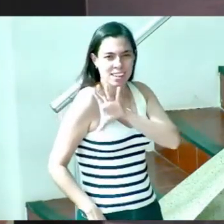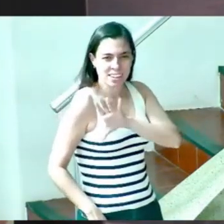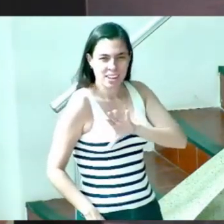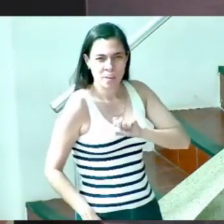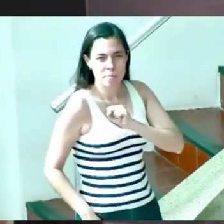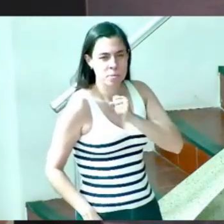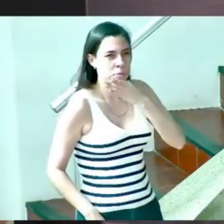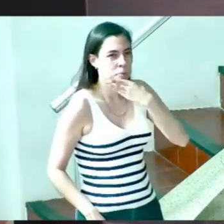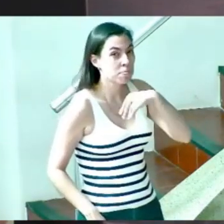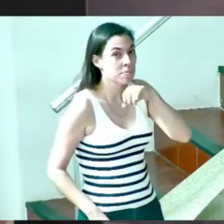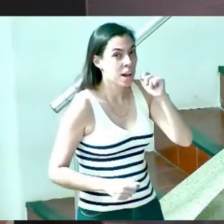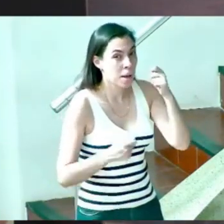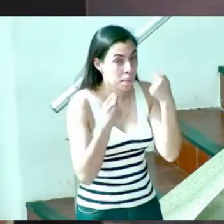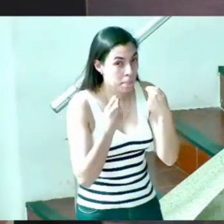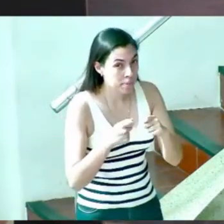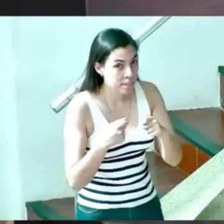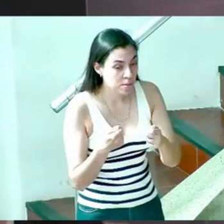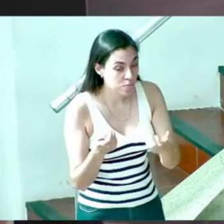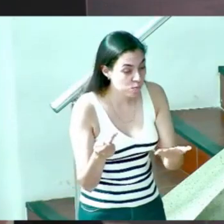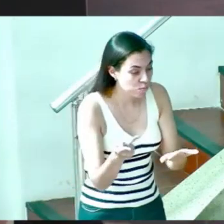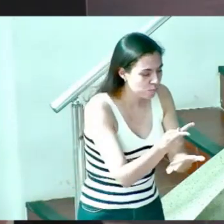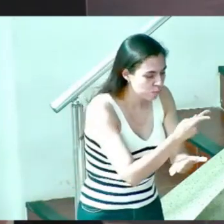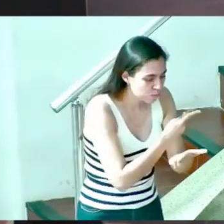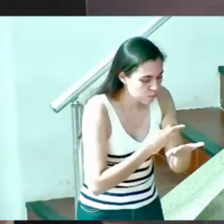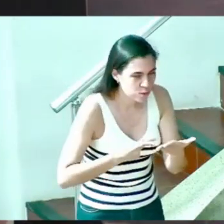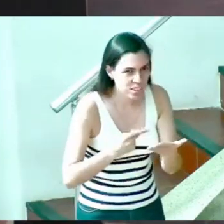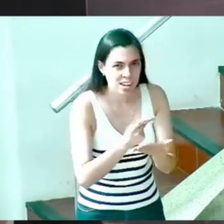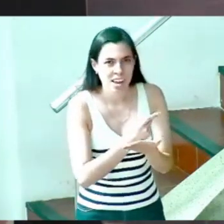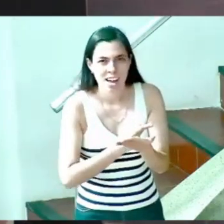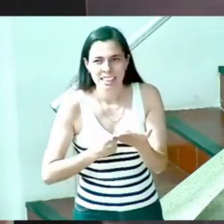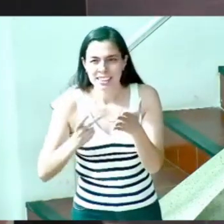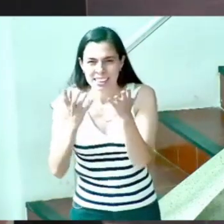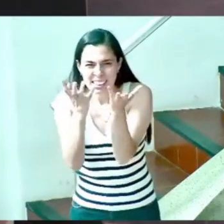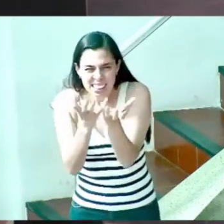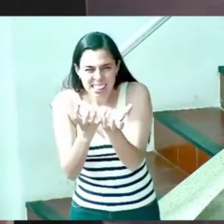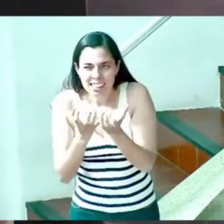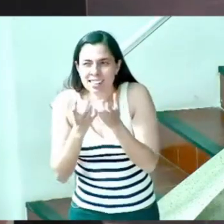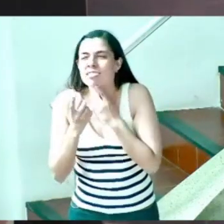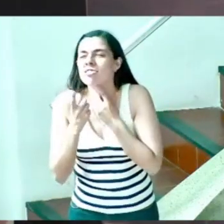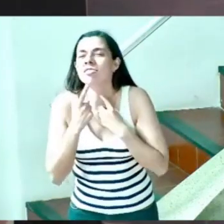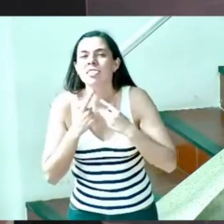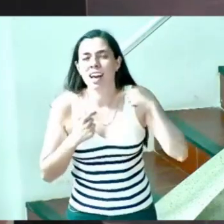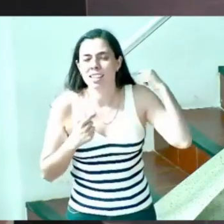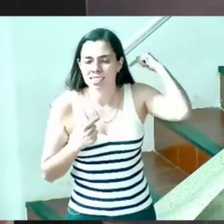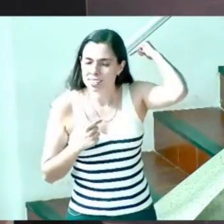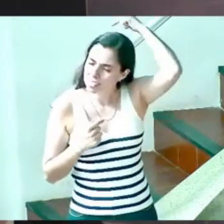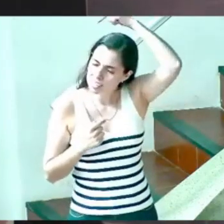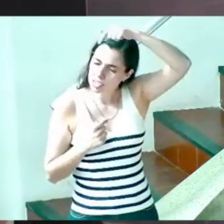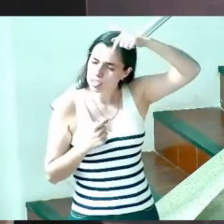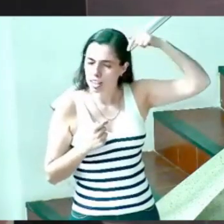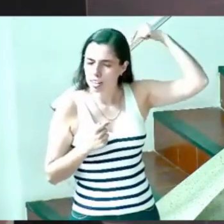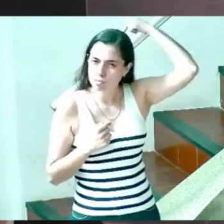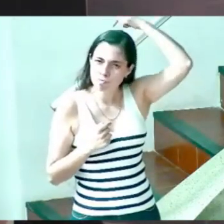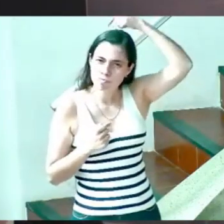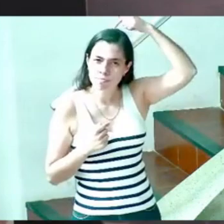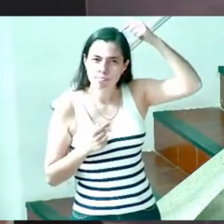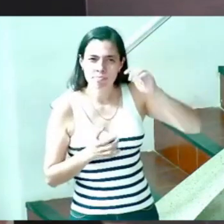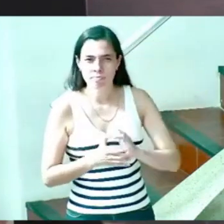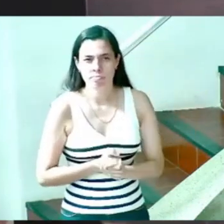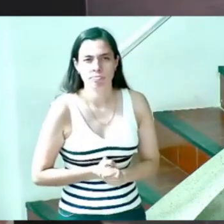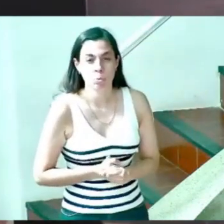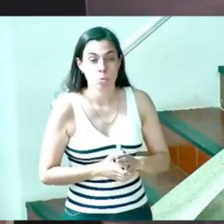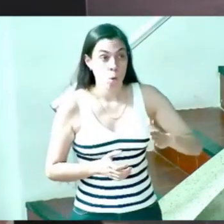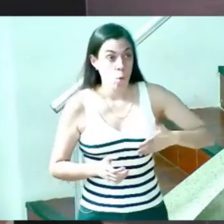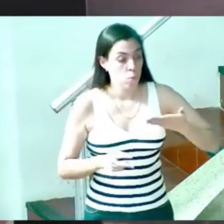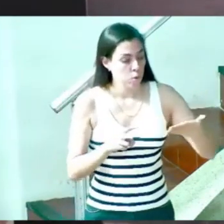petição fala a respeito disso quando ela diz: não nos deixes cair em tentação. A sexta petição na oração do